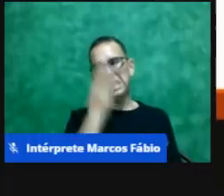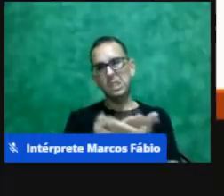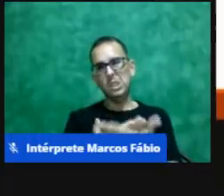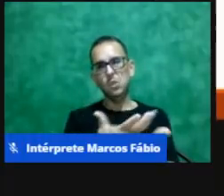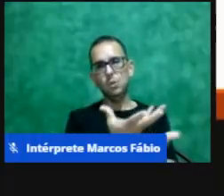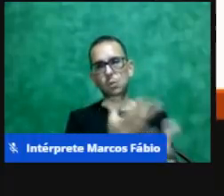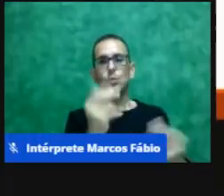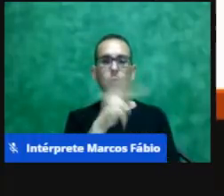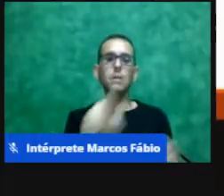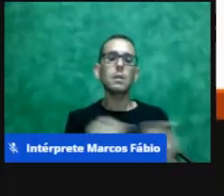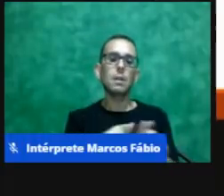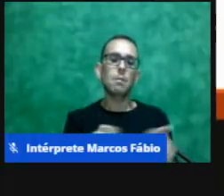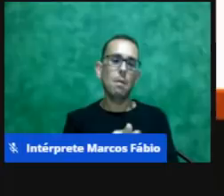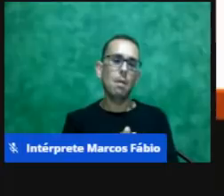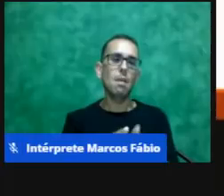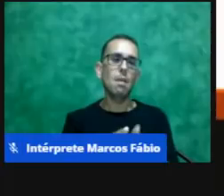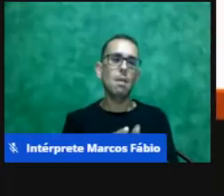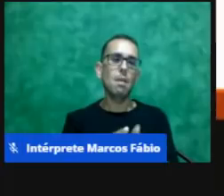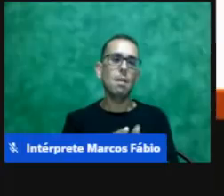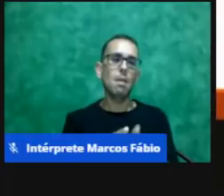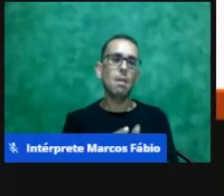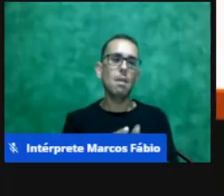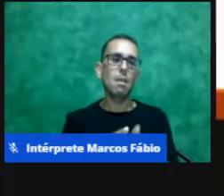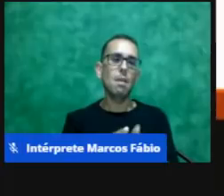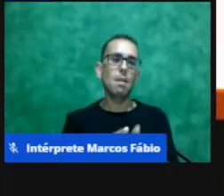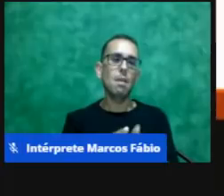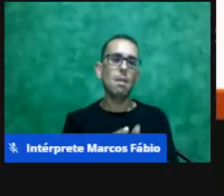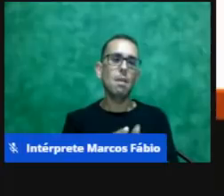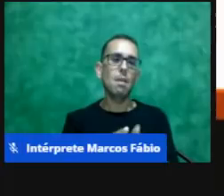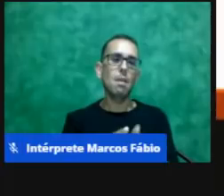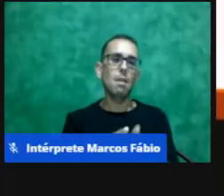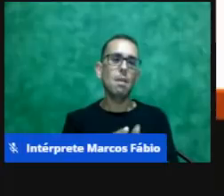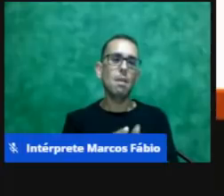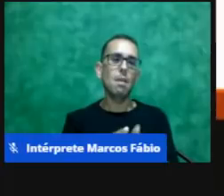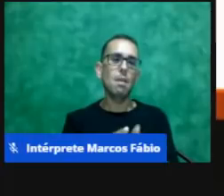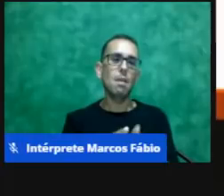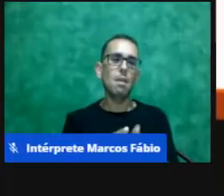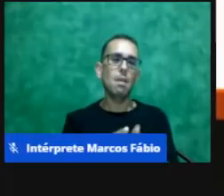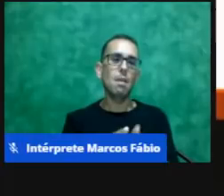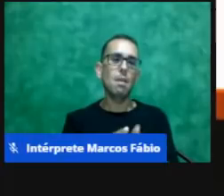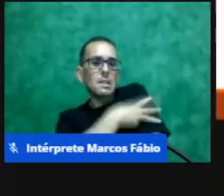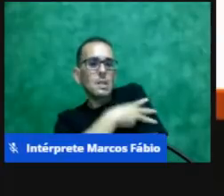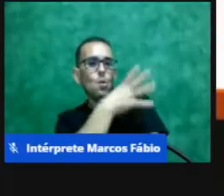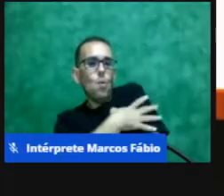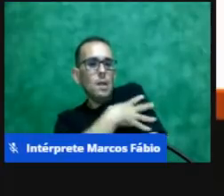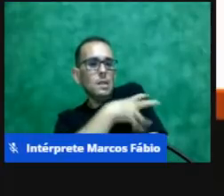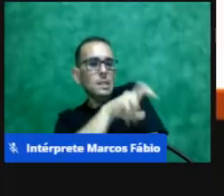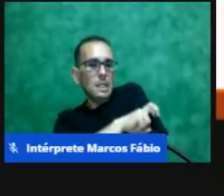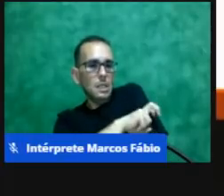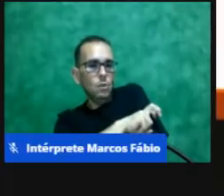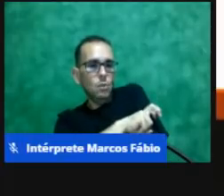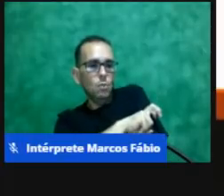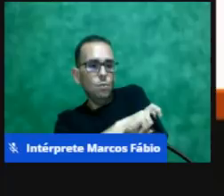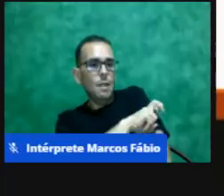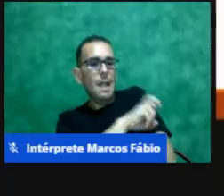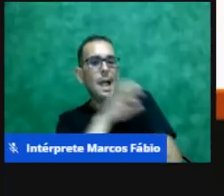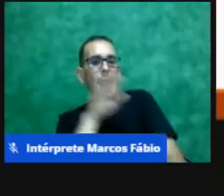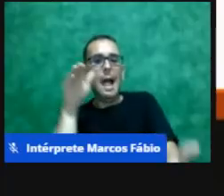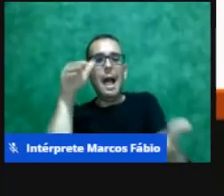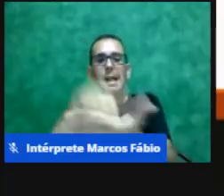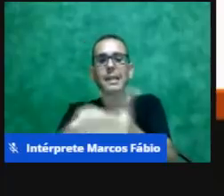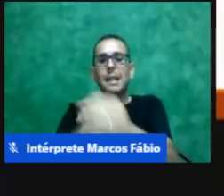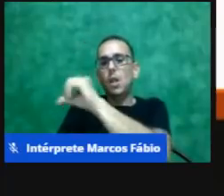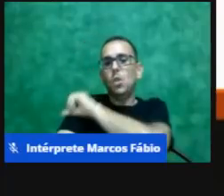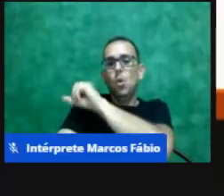muitos, né, ter que planejar atividades para primeiro ano, para segundo, para terceiro, para quarto, para quinto, até o 9º ano.